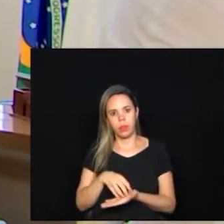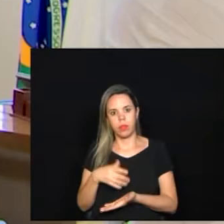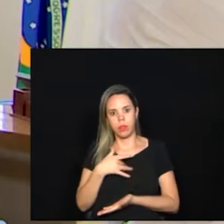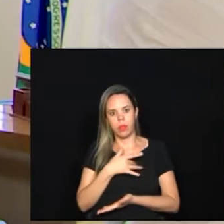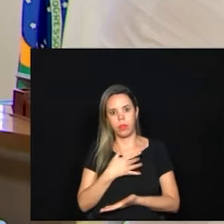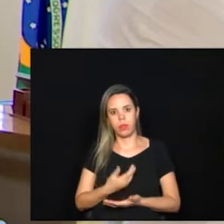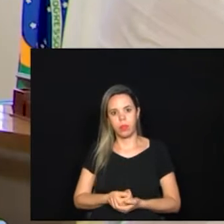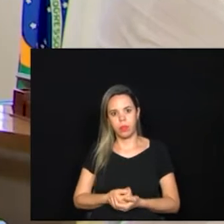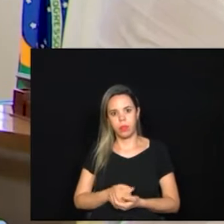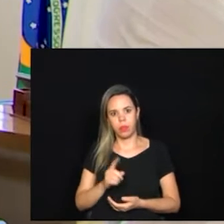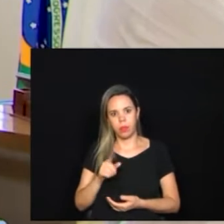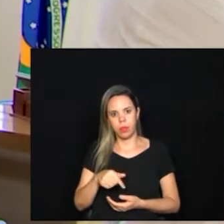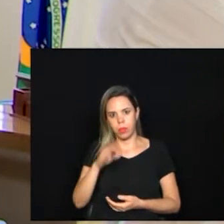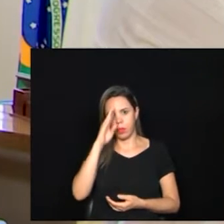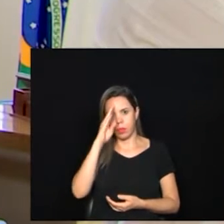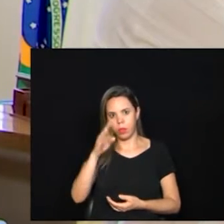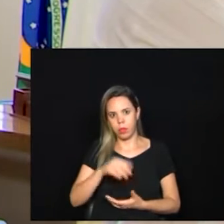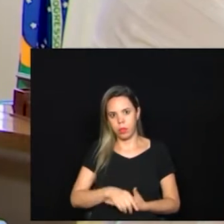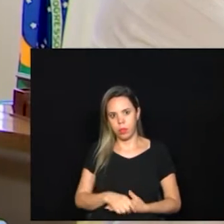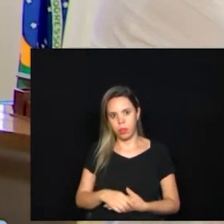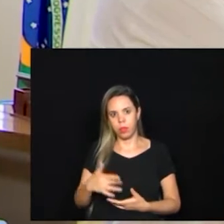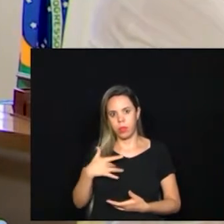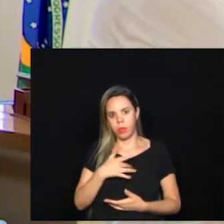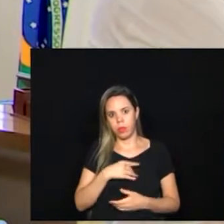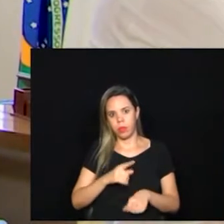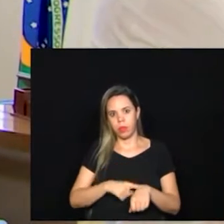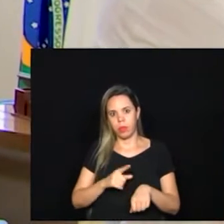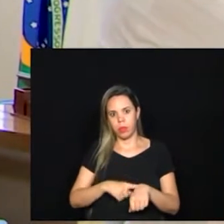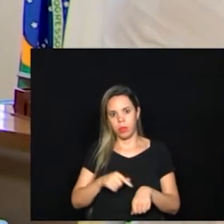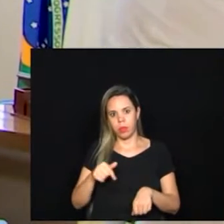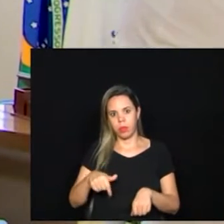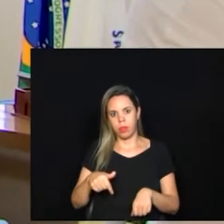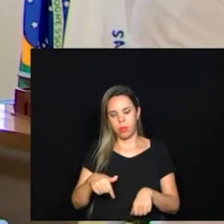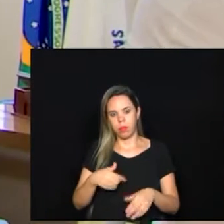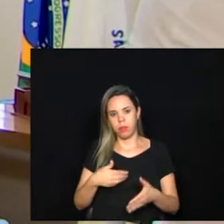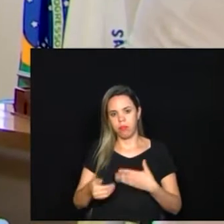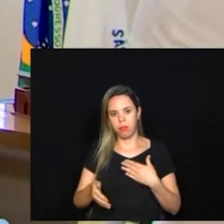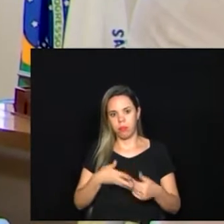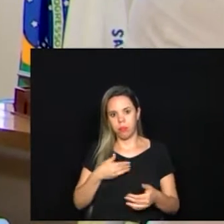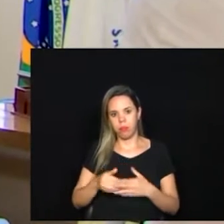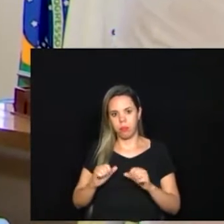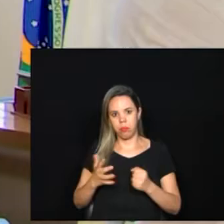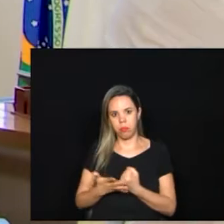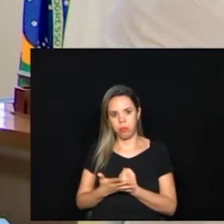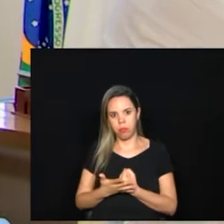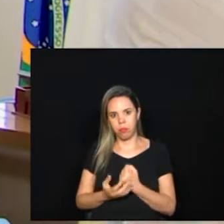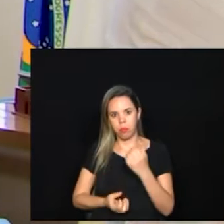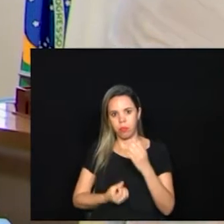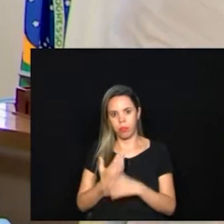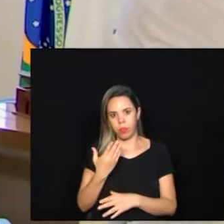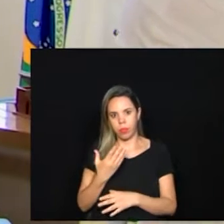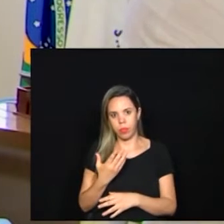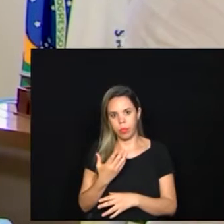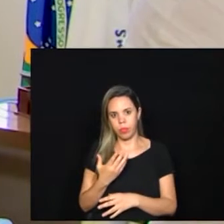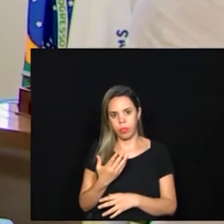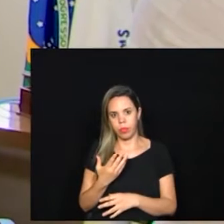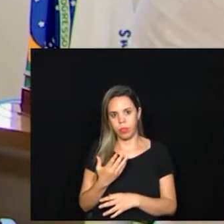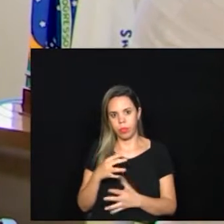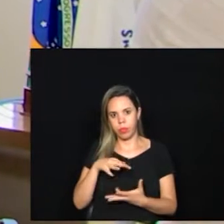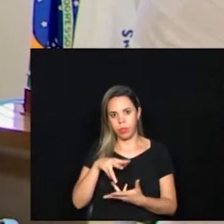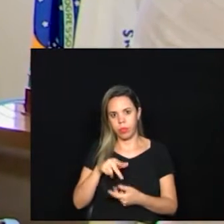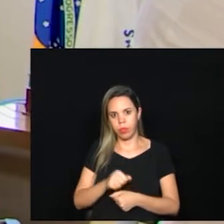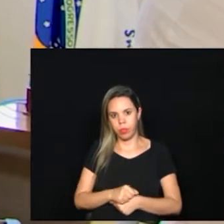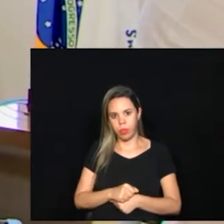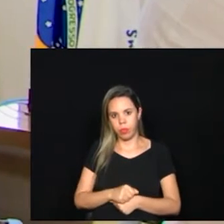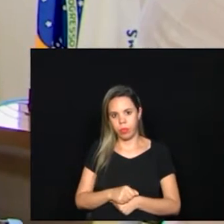saúde que seja prioridade. Então a saúde neste momento, independente do Covid que acontece no mundo